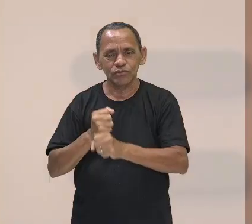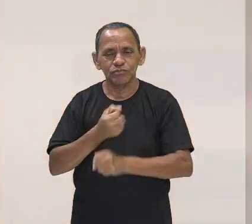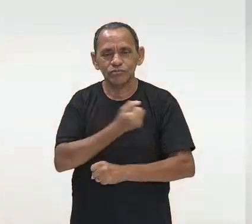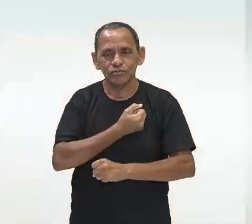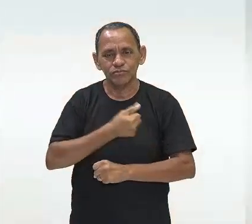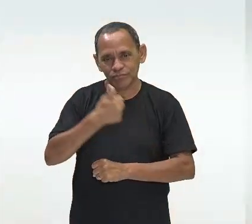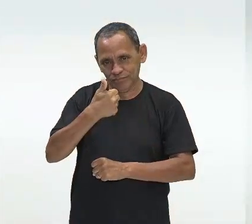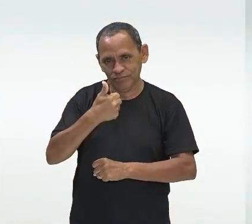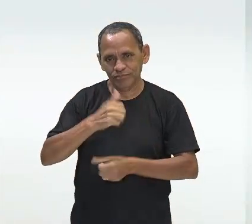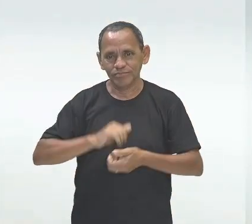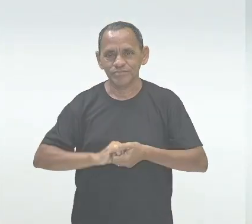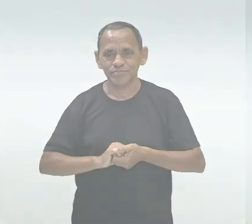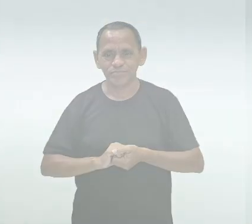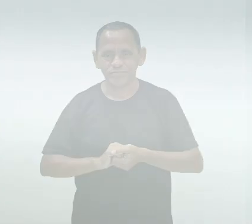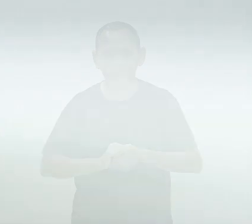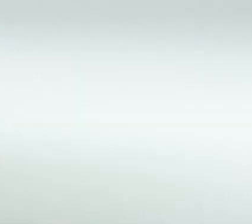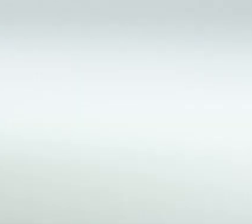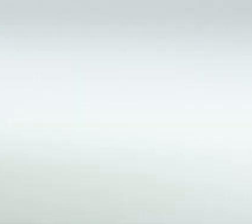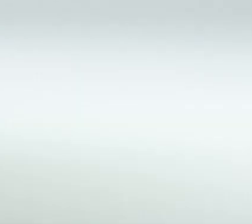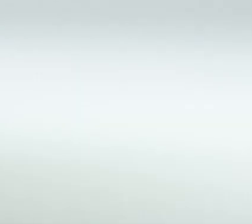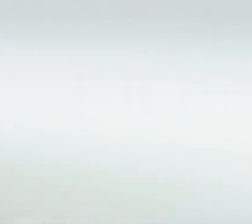1.